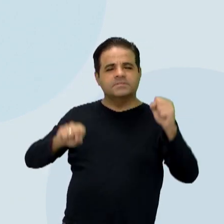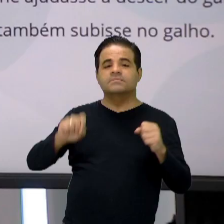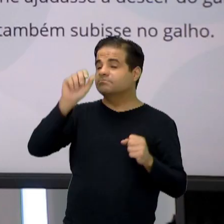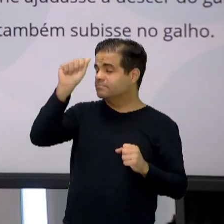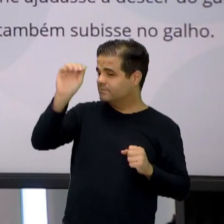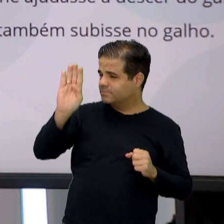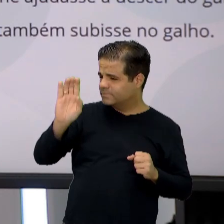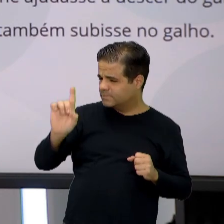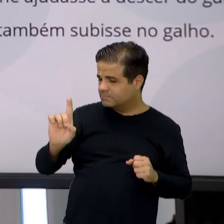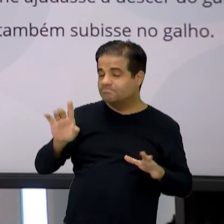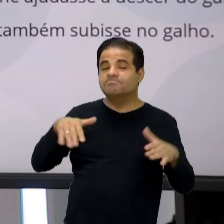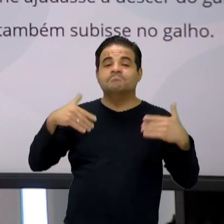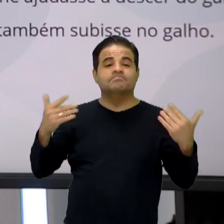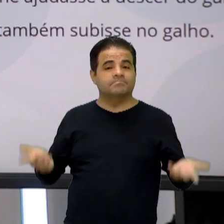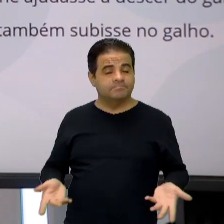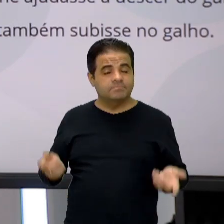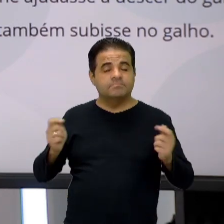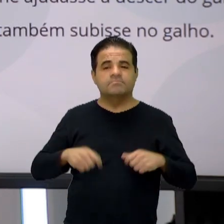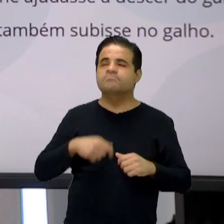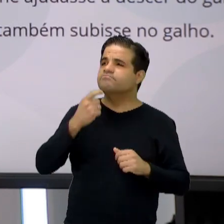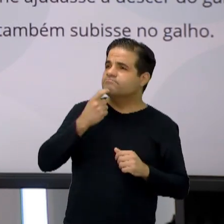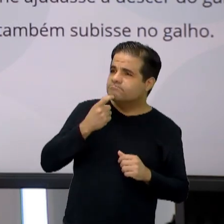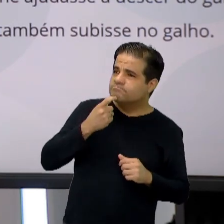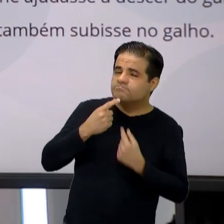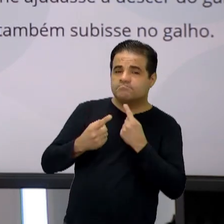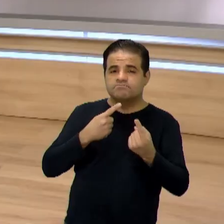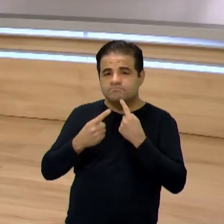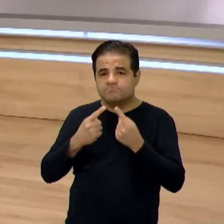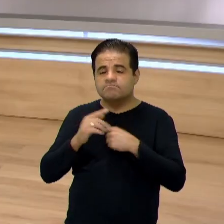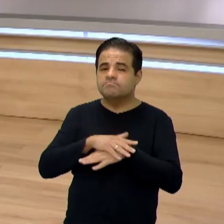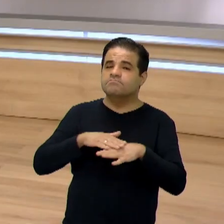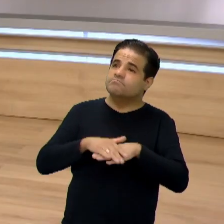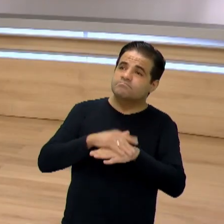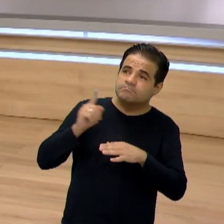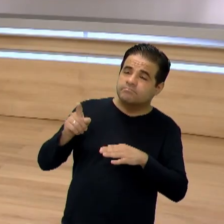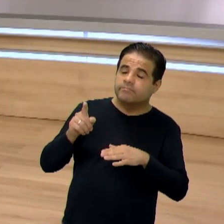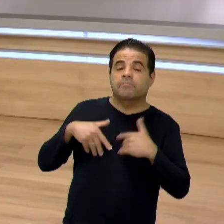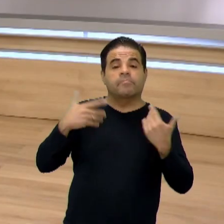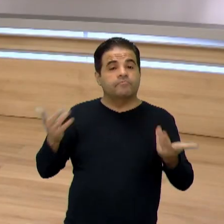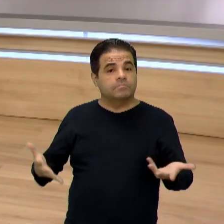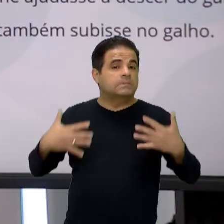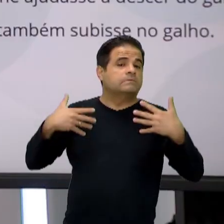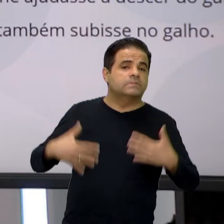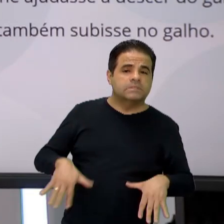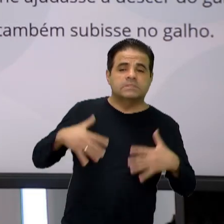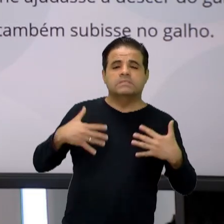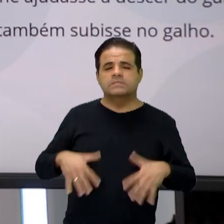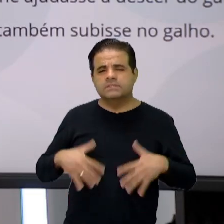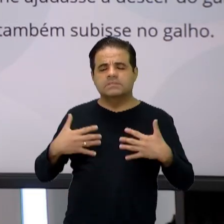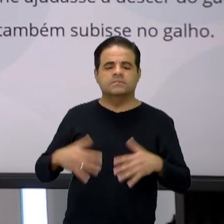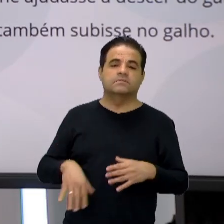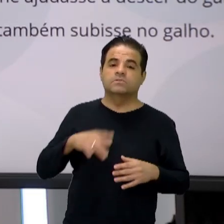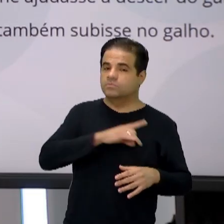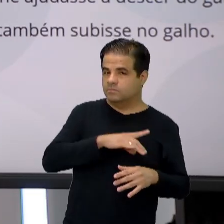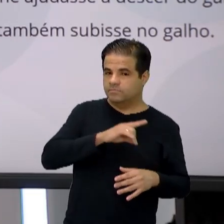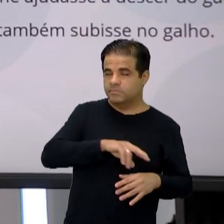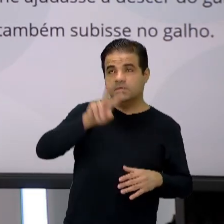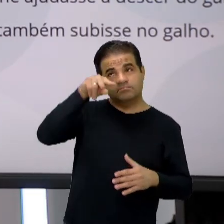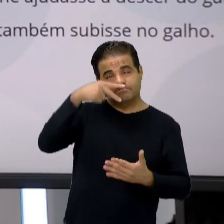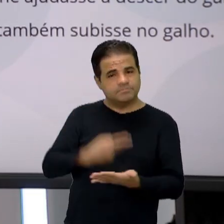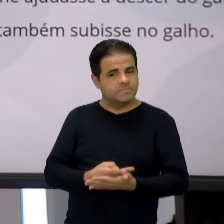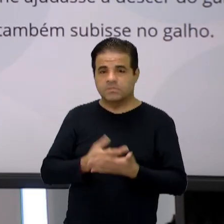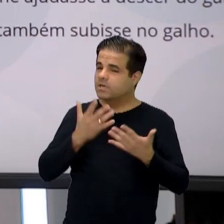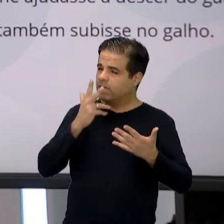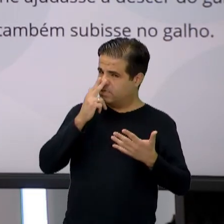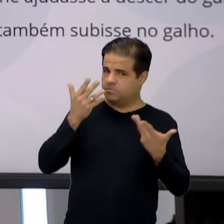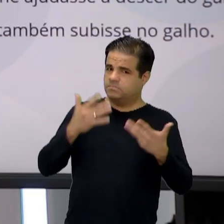várias alternativas aí. Por exemplo, você poderia falar, Zé Lelé conversasse com ele está em apuros ali, eu acho que ele está com medo até de cair do galho, então eu acho que ele não